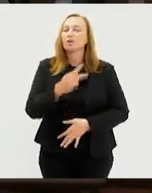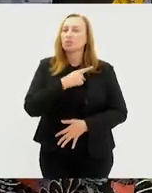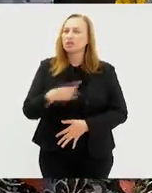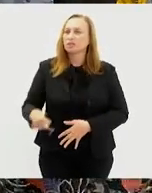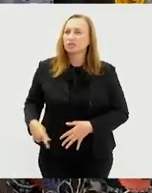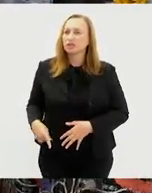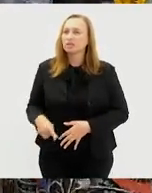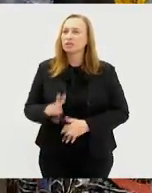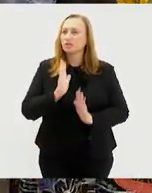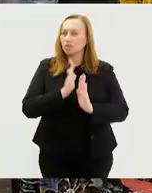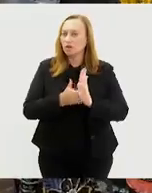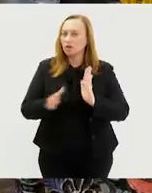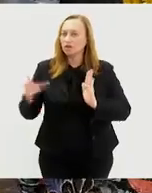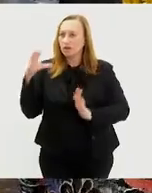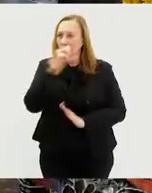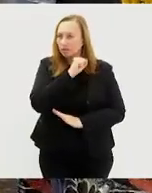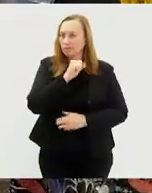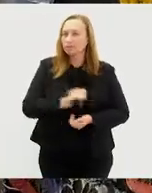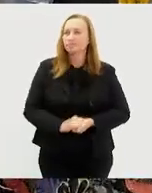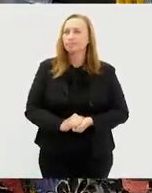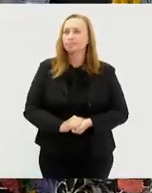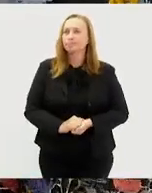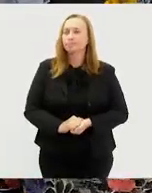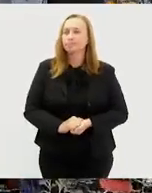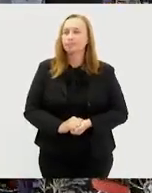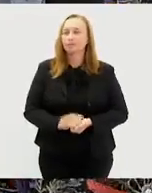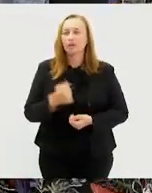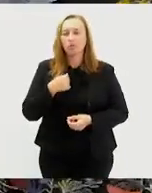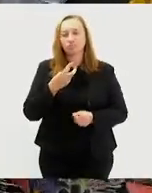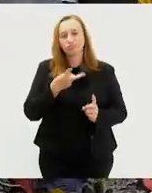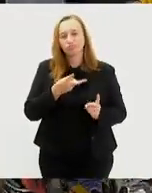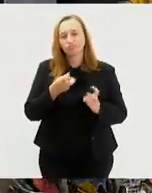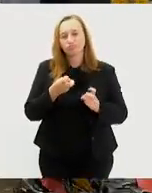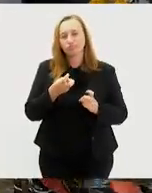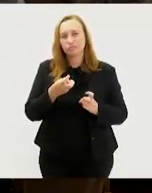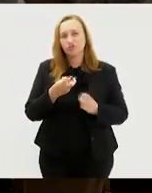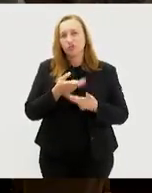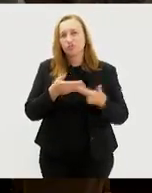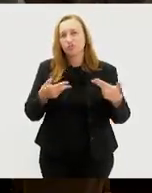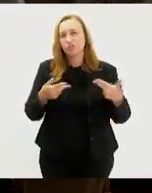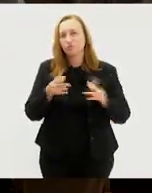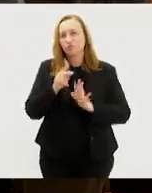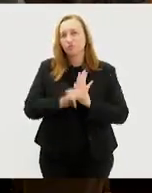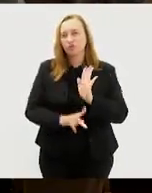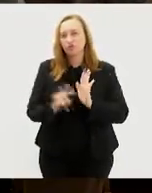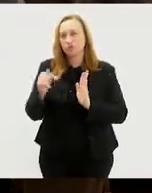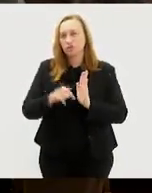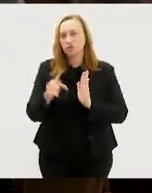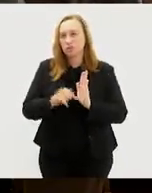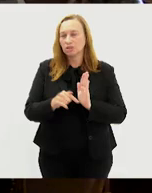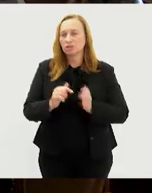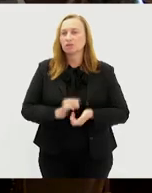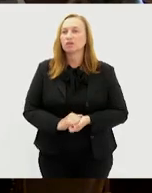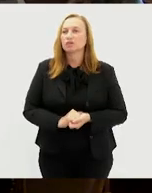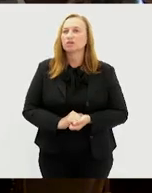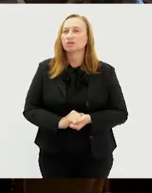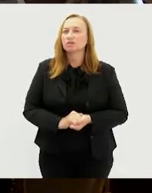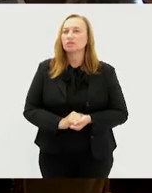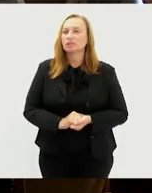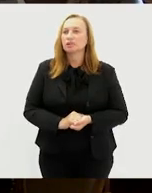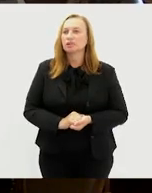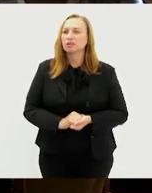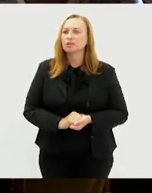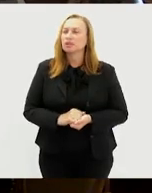questão de ordem rapid eui vários projetos aqui estão com uma uma